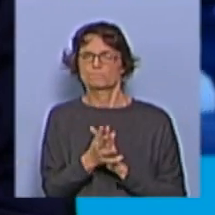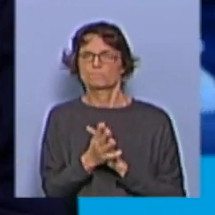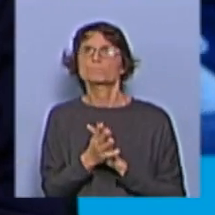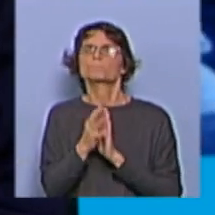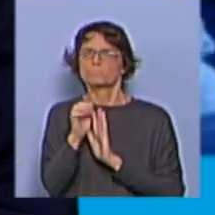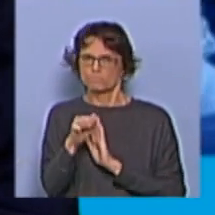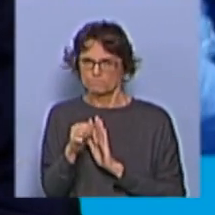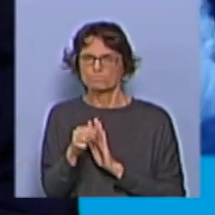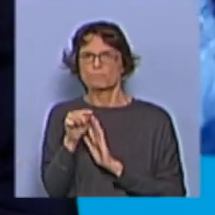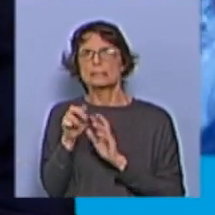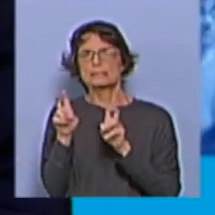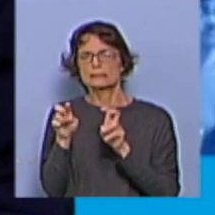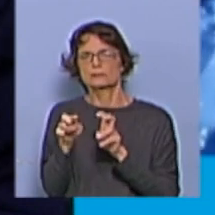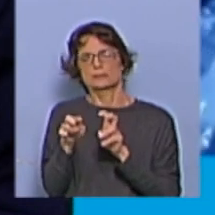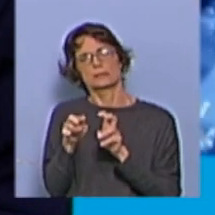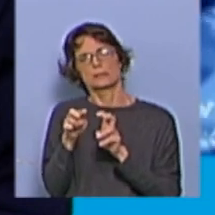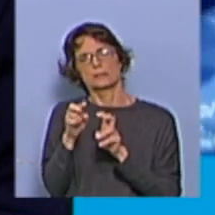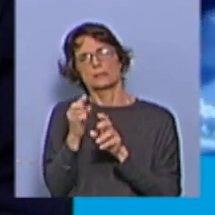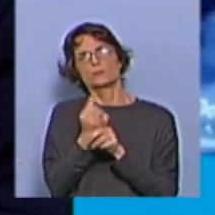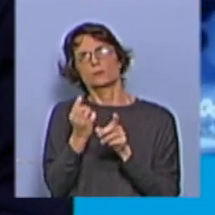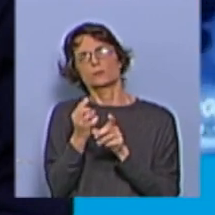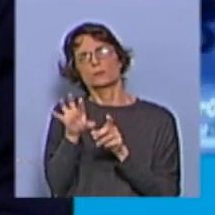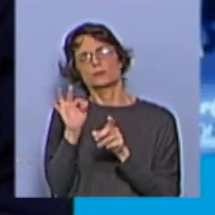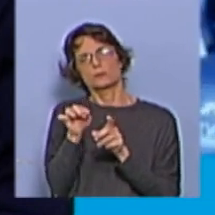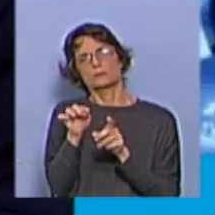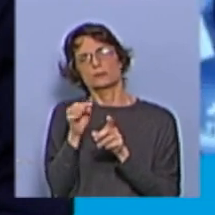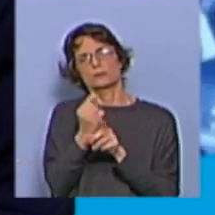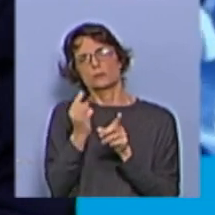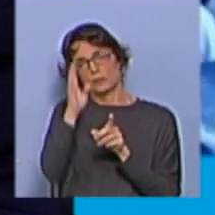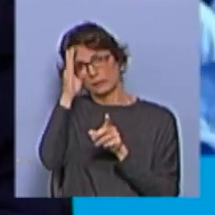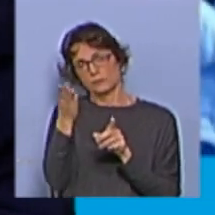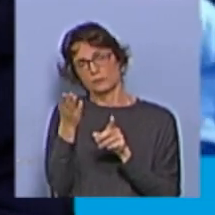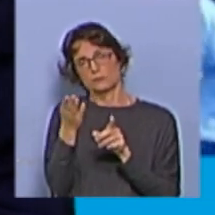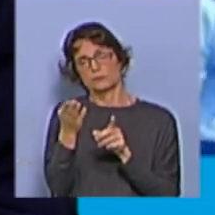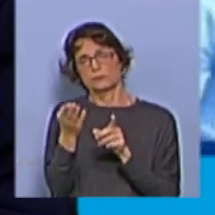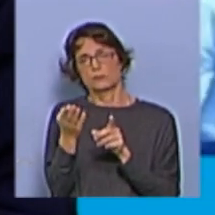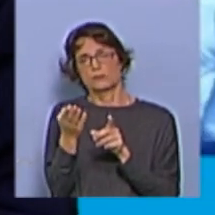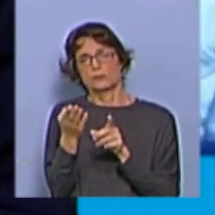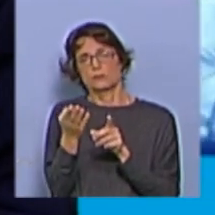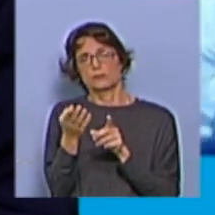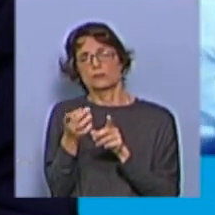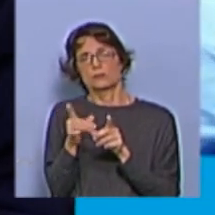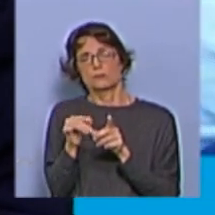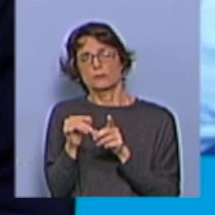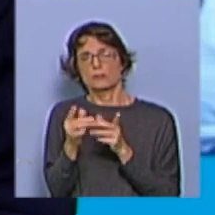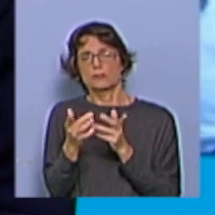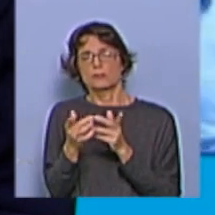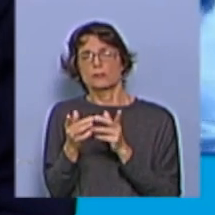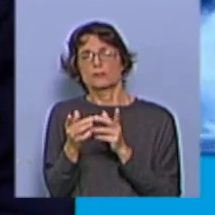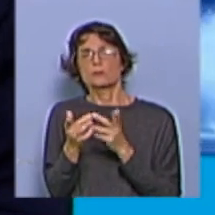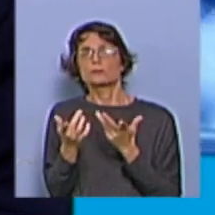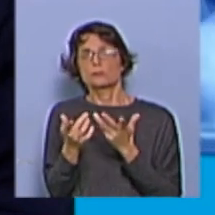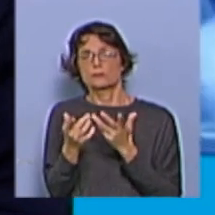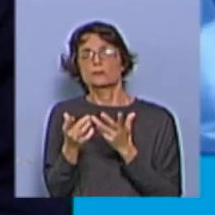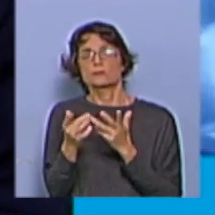vemos que temos todos presente a cerimónia, até chamar de cerimónia é pouco, o ato em que, 27 de